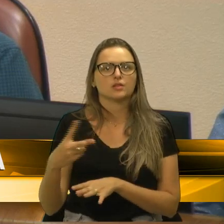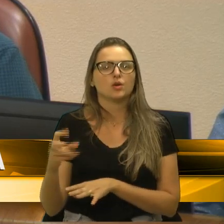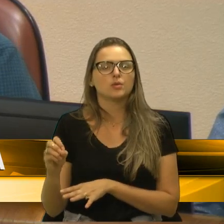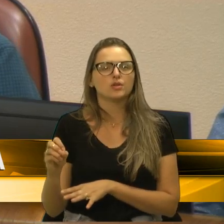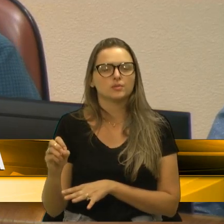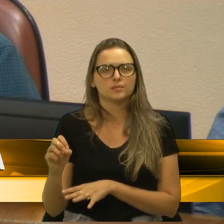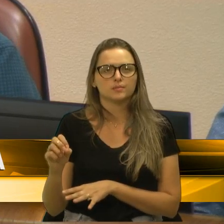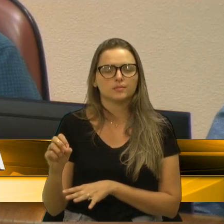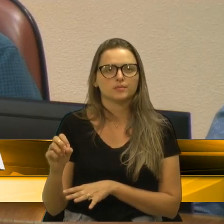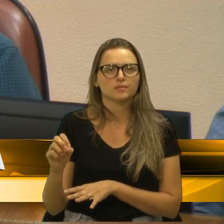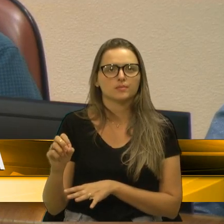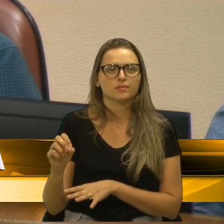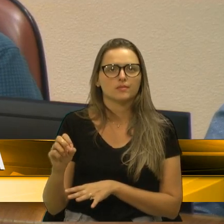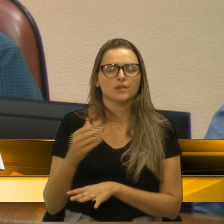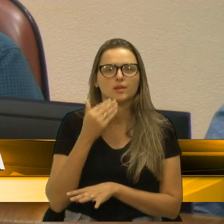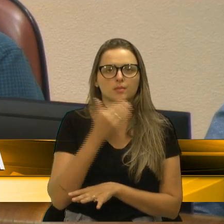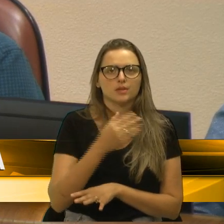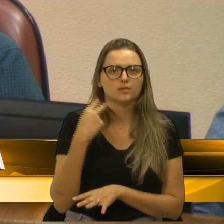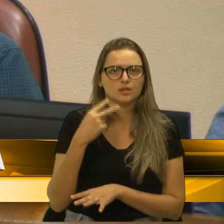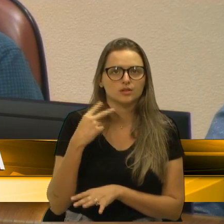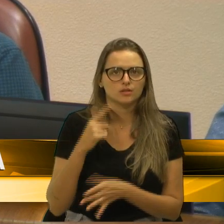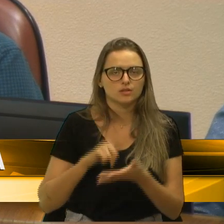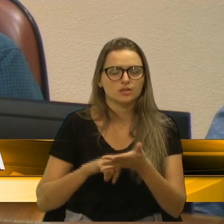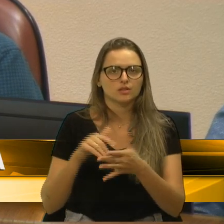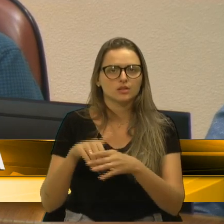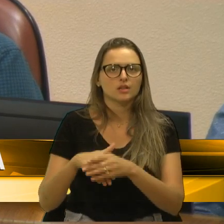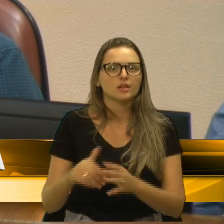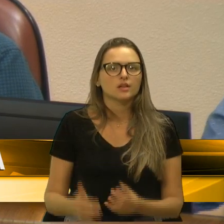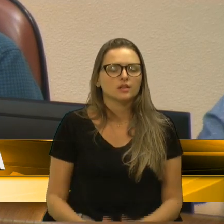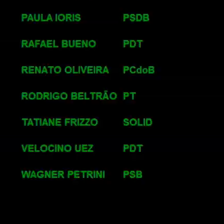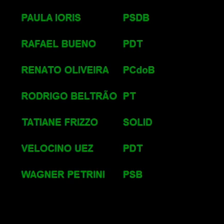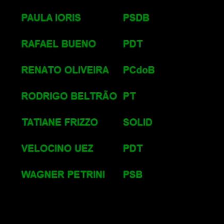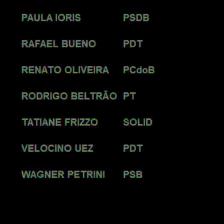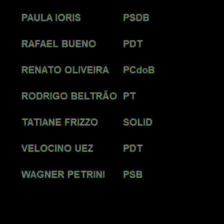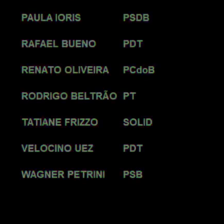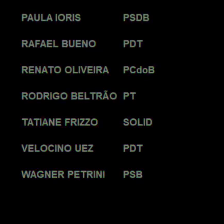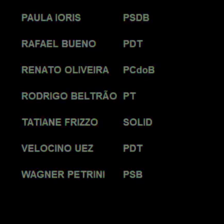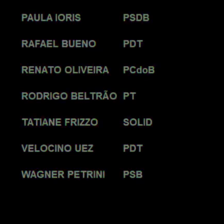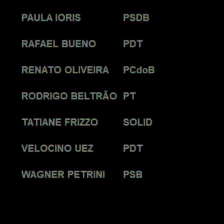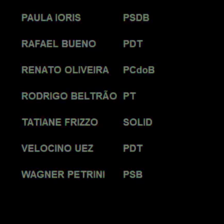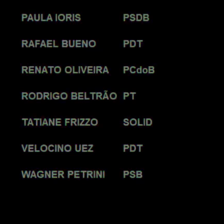2020. Solicito aos vereadores que registrem seus votos.